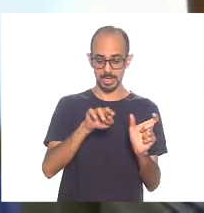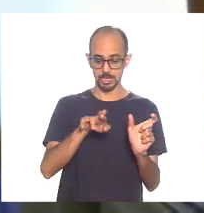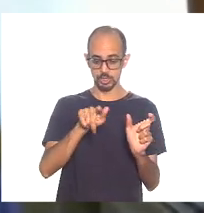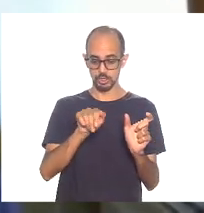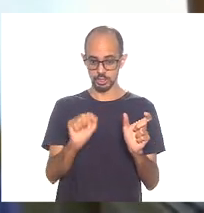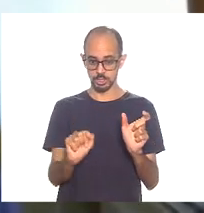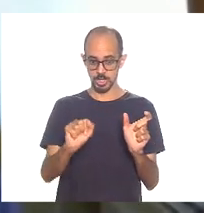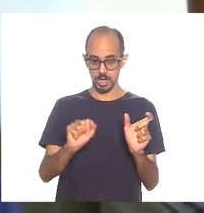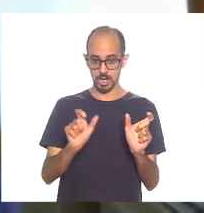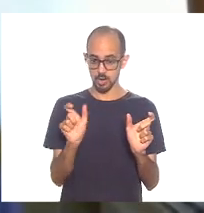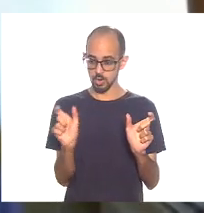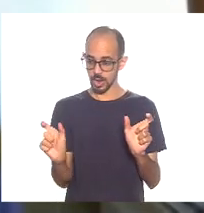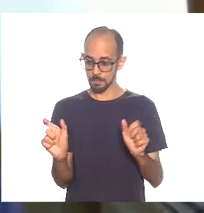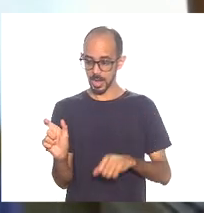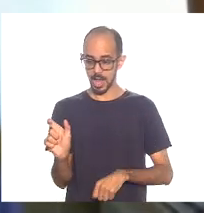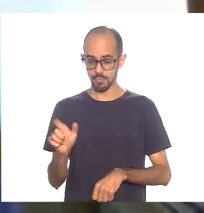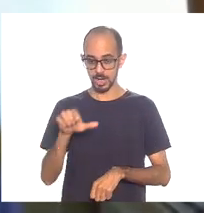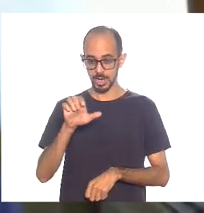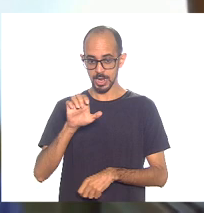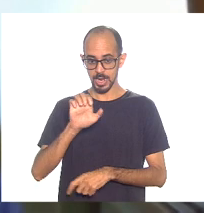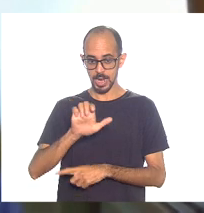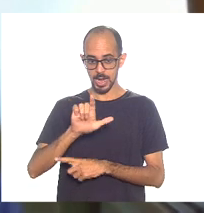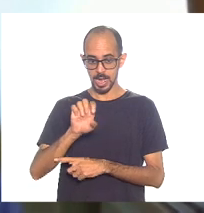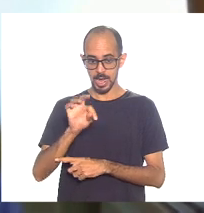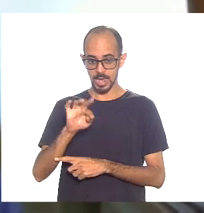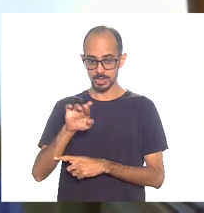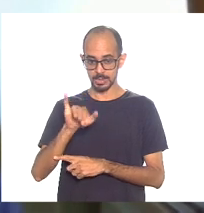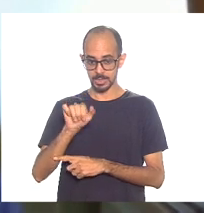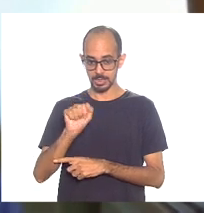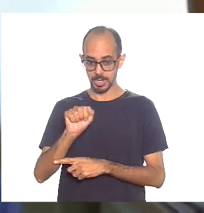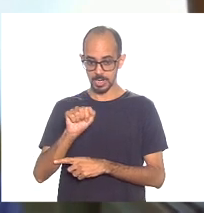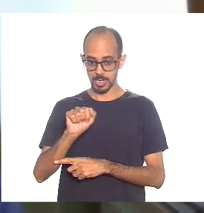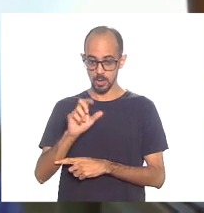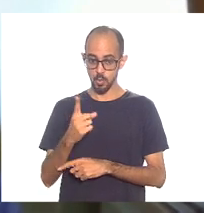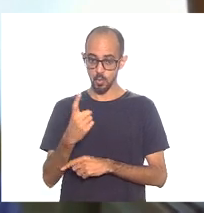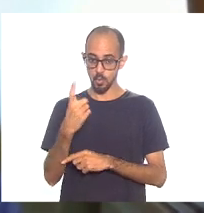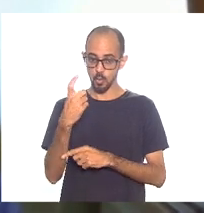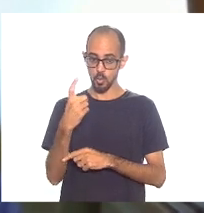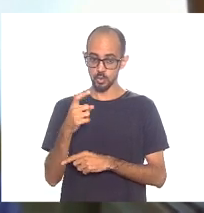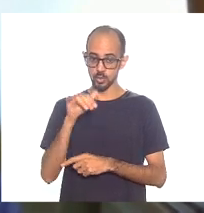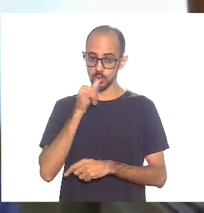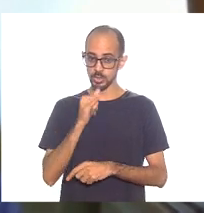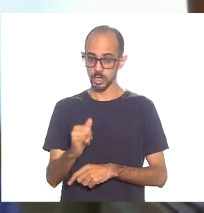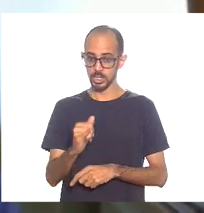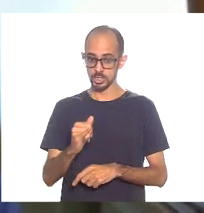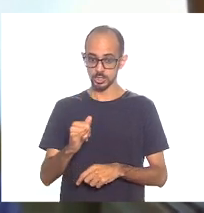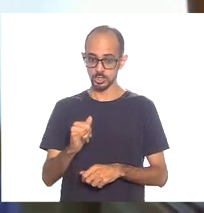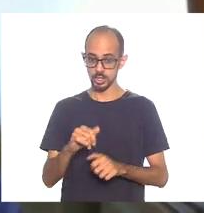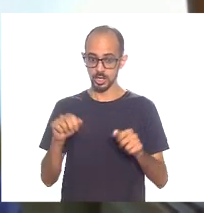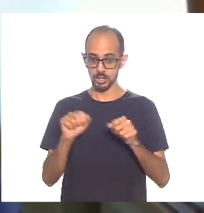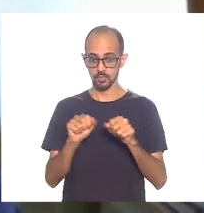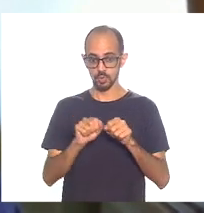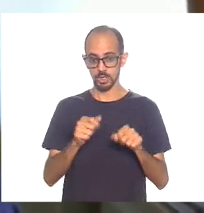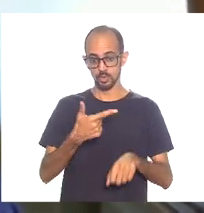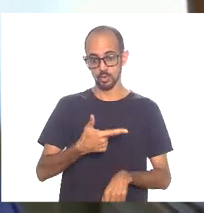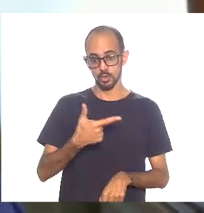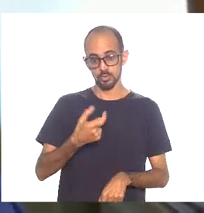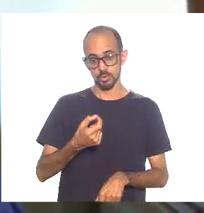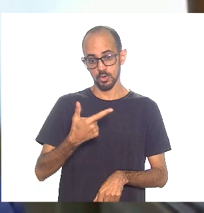energia elétrica, derivadas única e exclusivamente dos leilões de energia realizados no ano